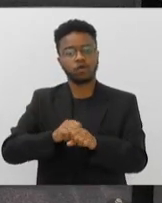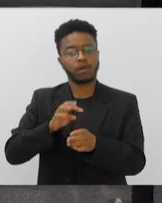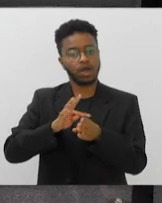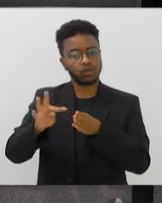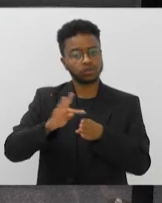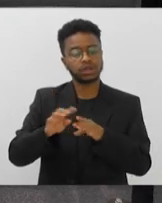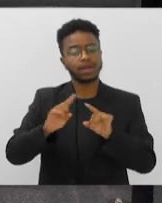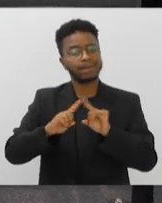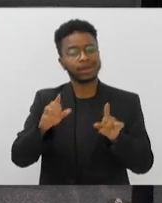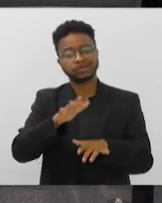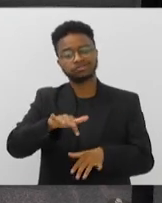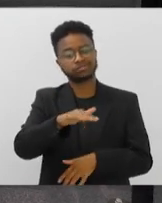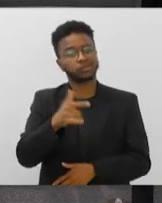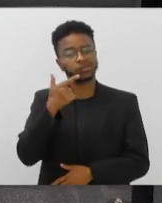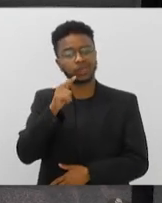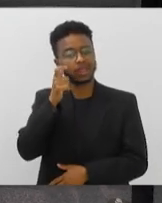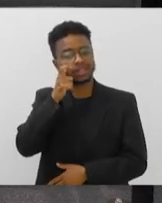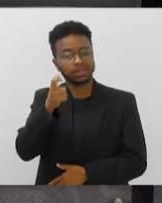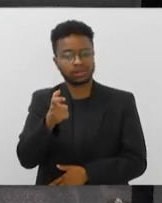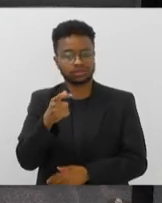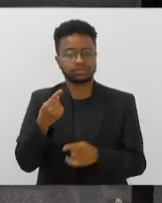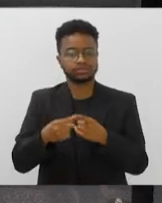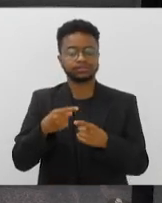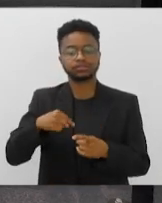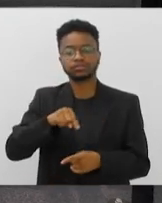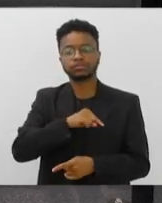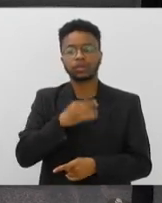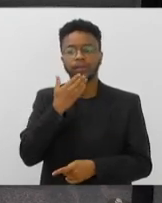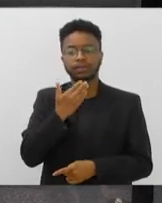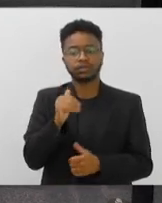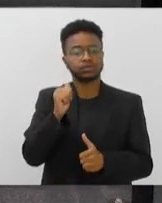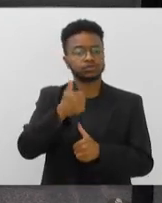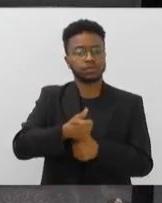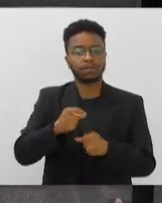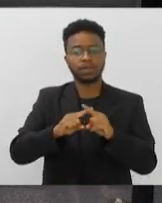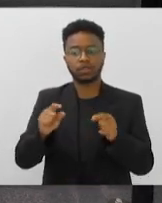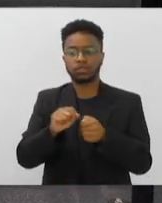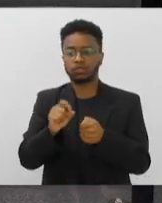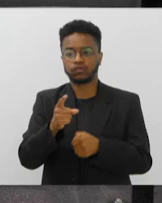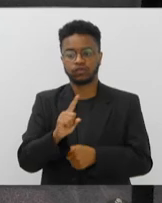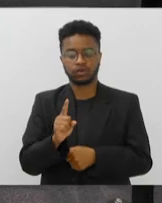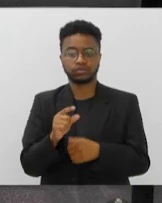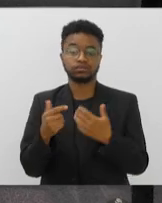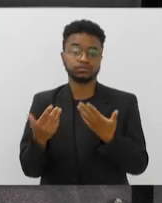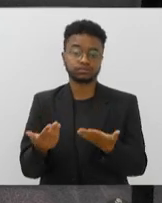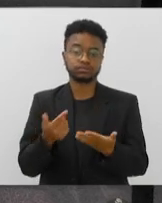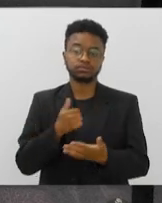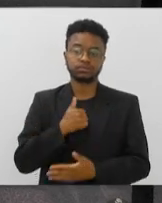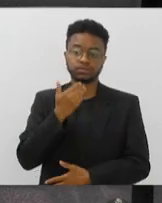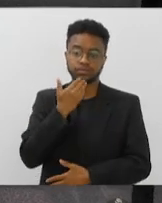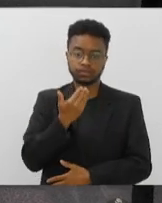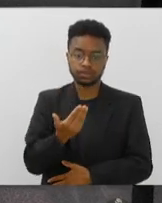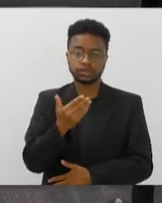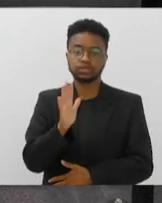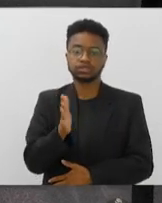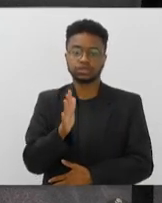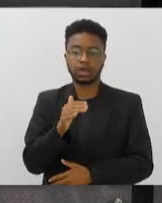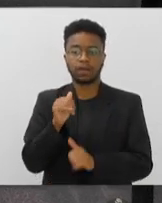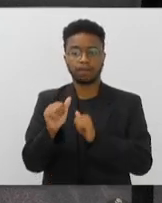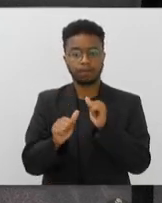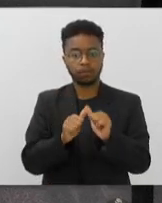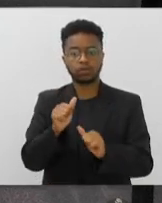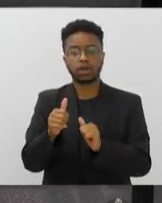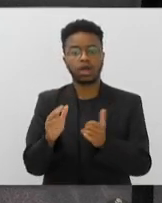né E eles não t interesse apesar das solicitações das substituições também não é feito isso eu solic eu solicitei mudança de de